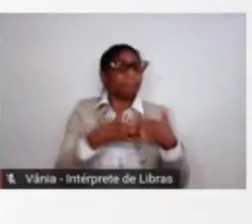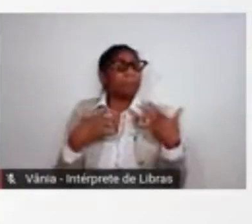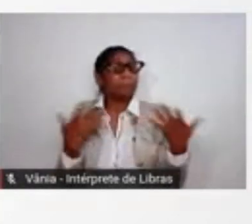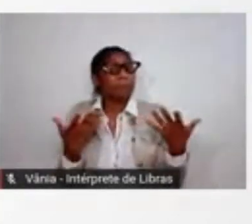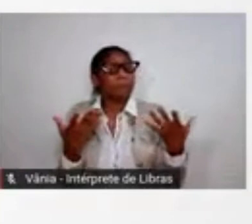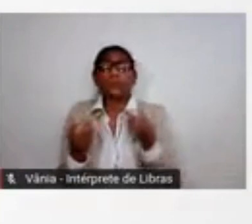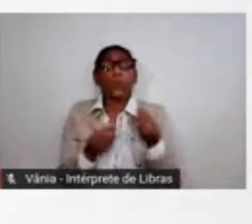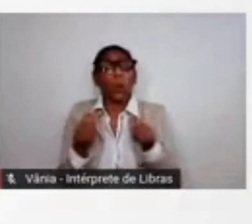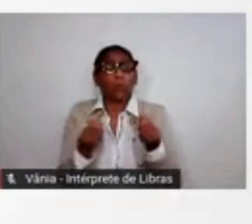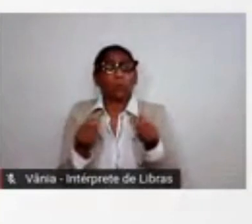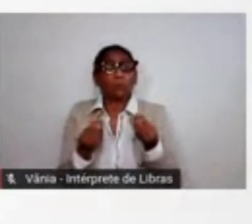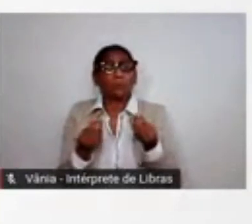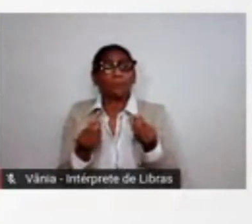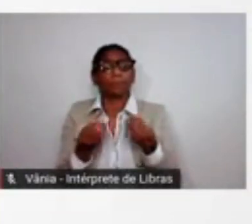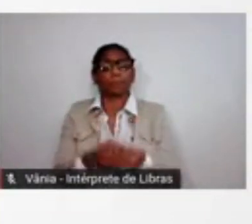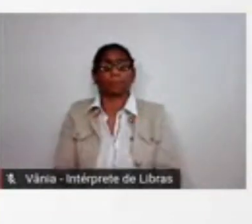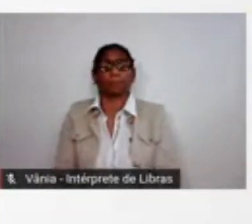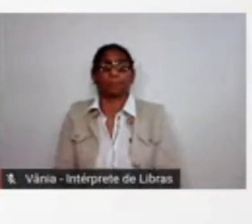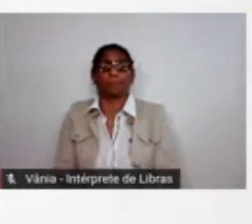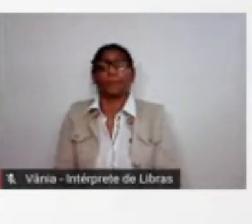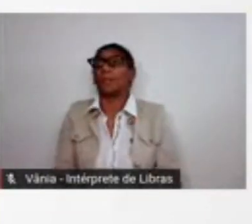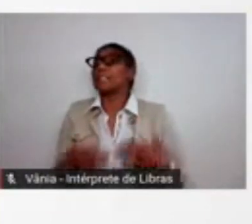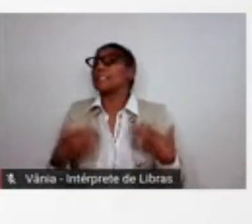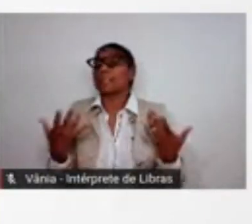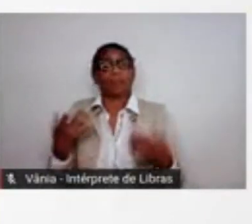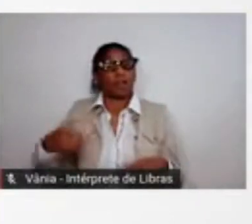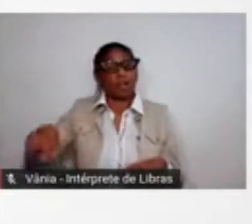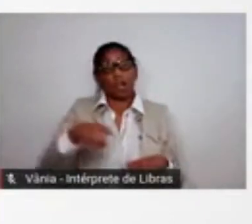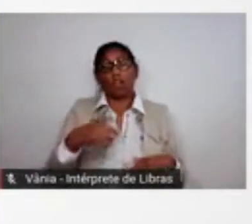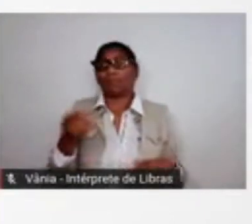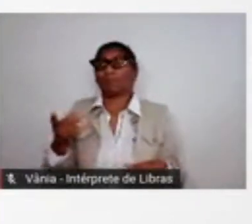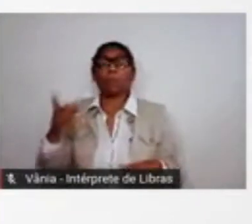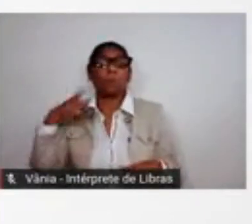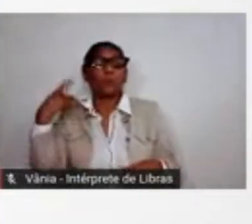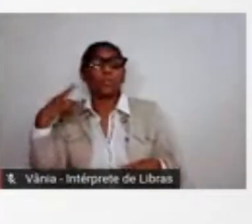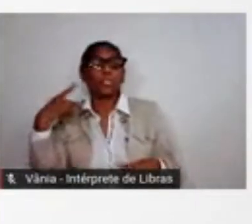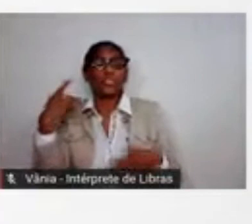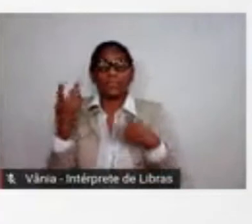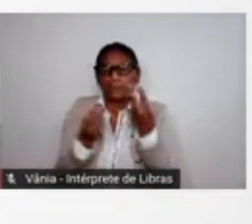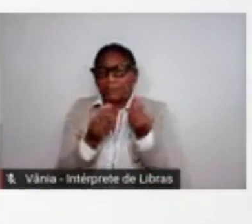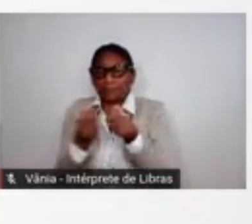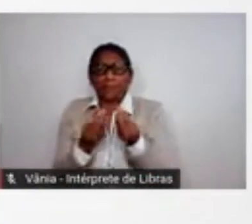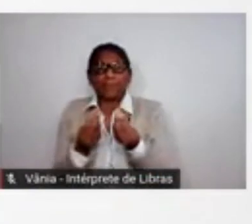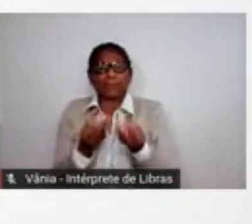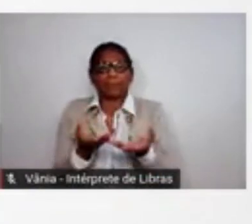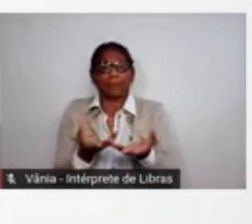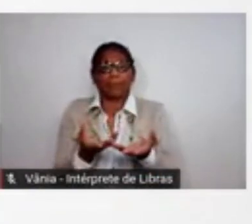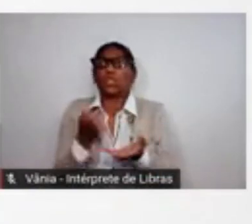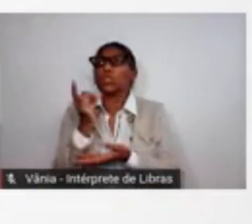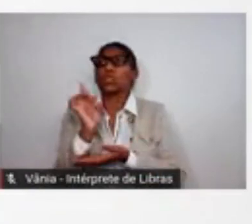restrições? Mônica, nós não medimos a efetividade das políticas estabelecidas apenas